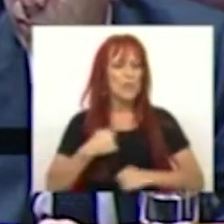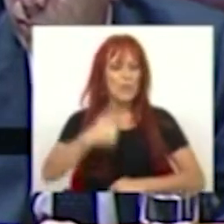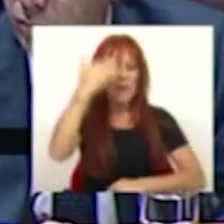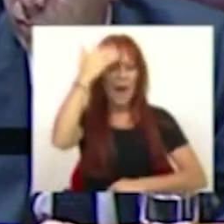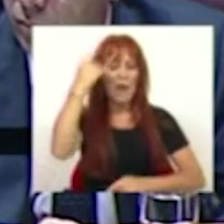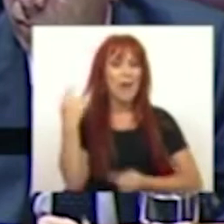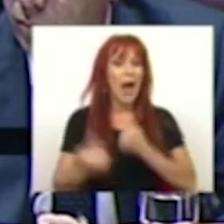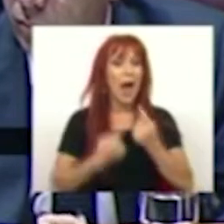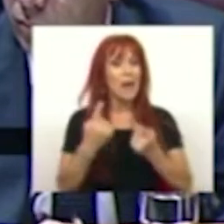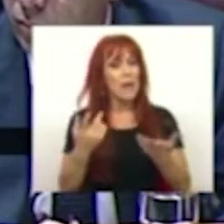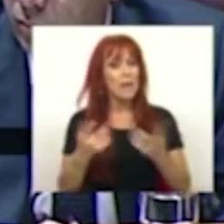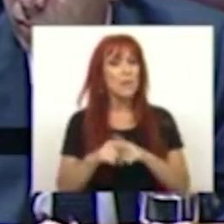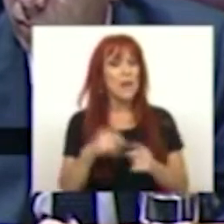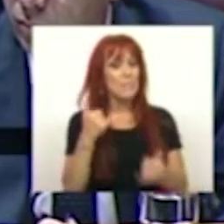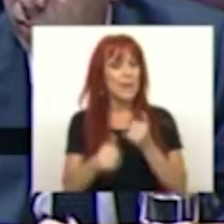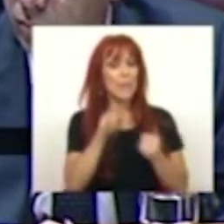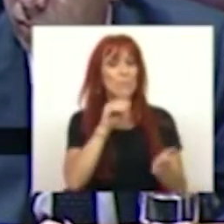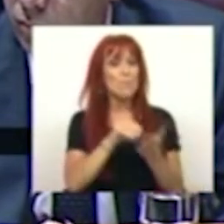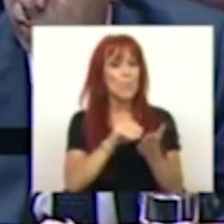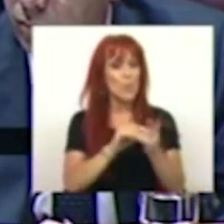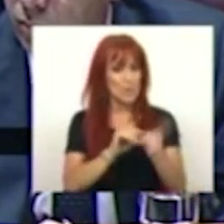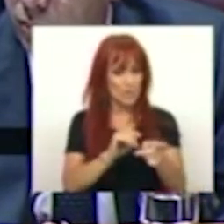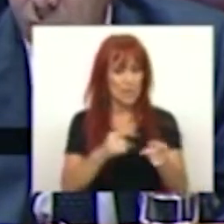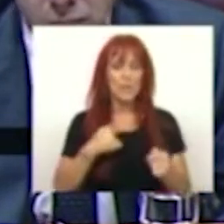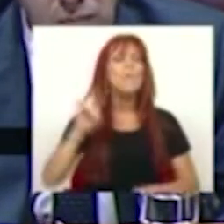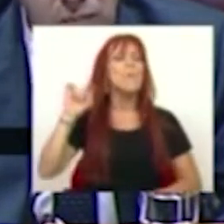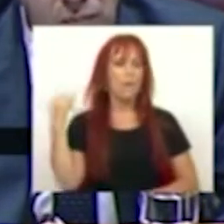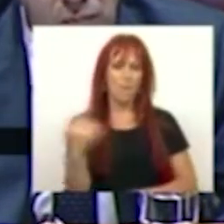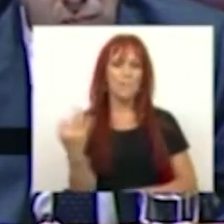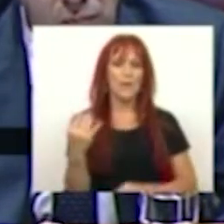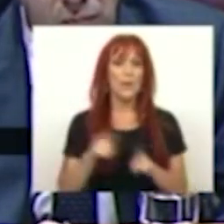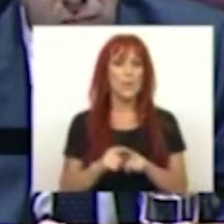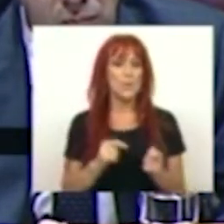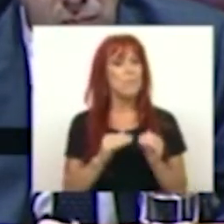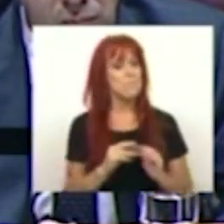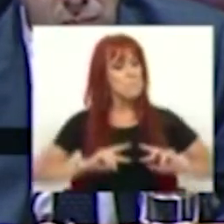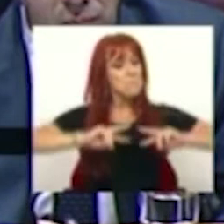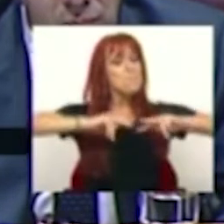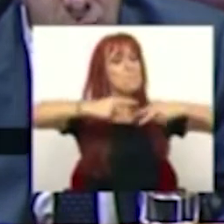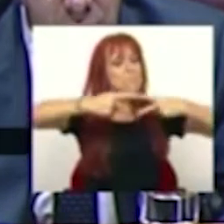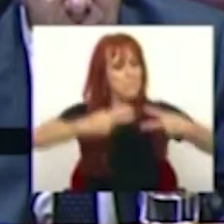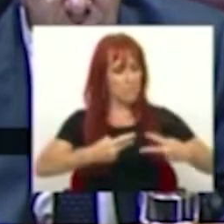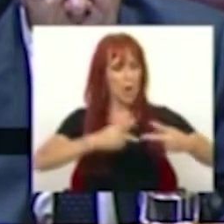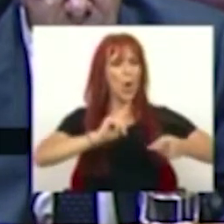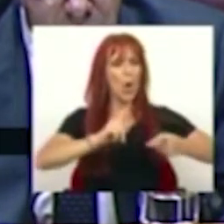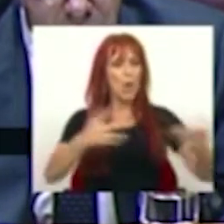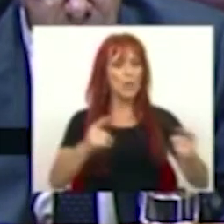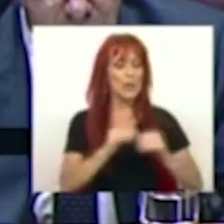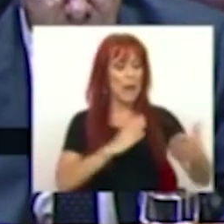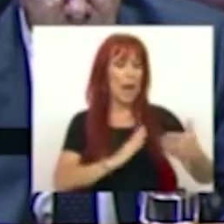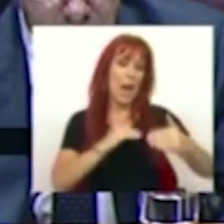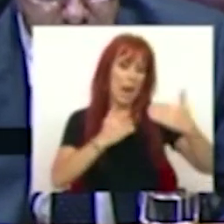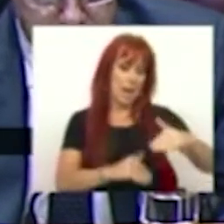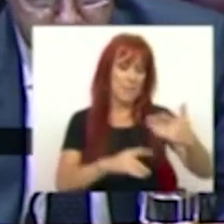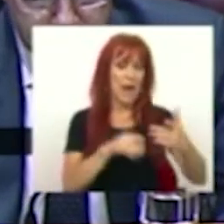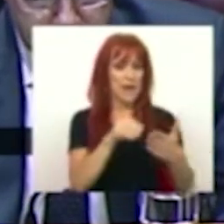consideramos alguém que está em risco de pobreza. E não obstante ter havido esta elevação daquilo que é o limiar da